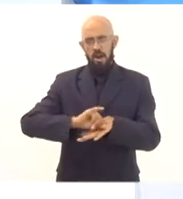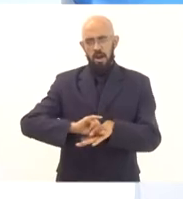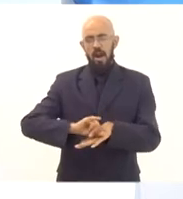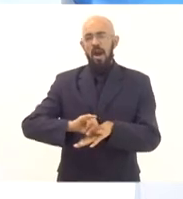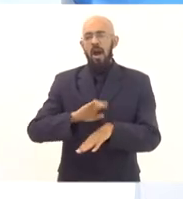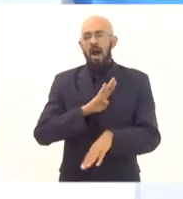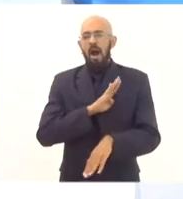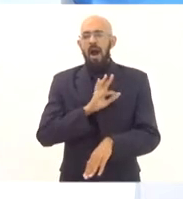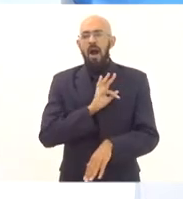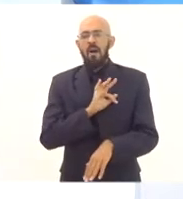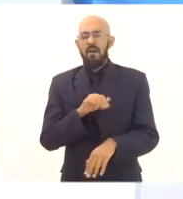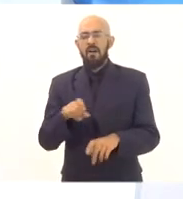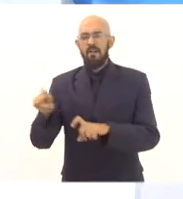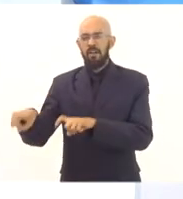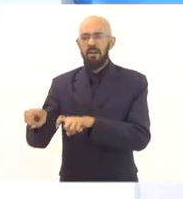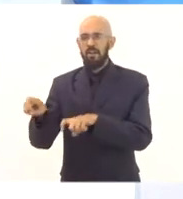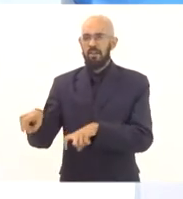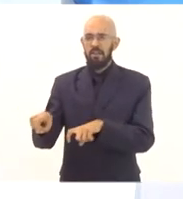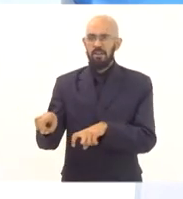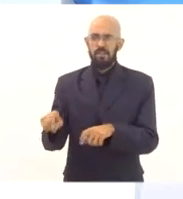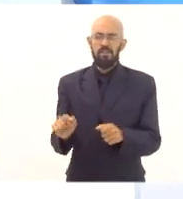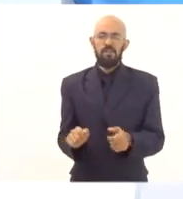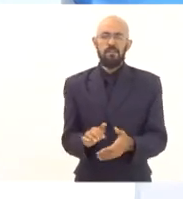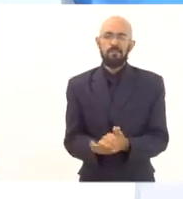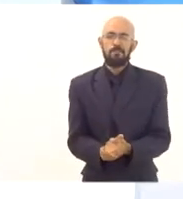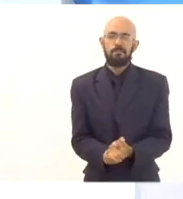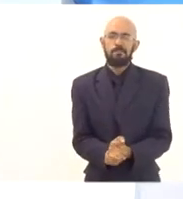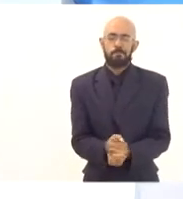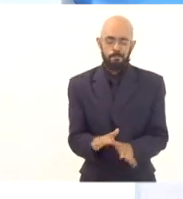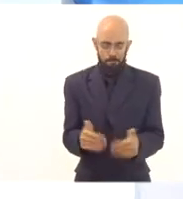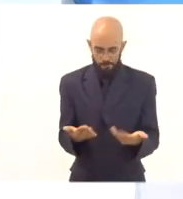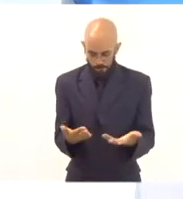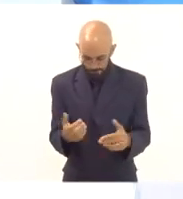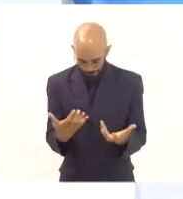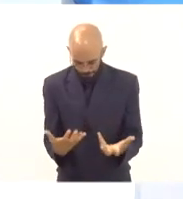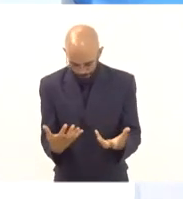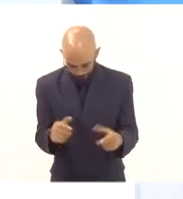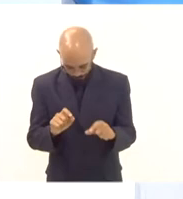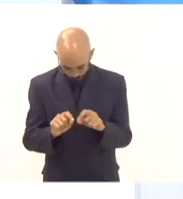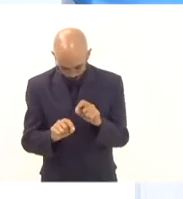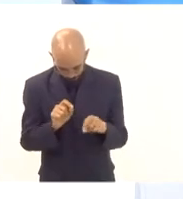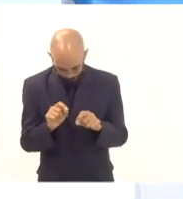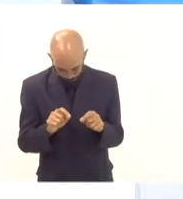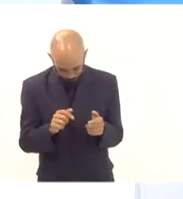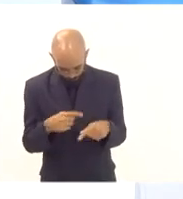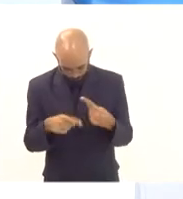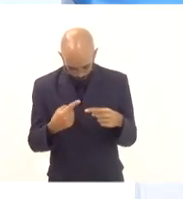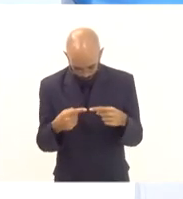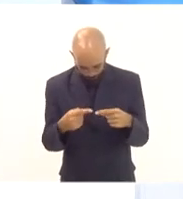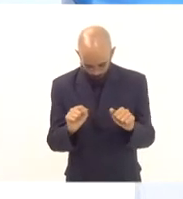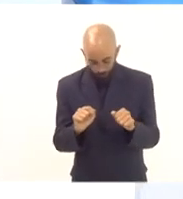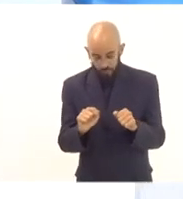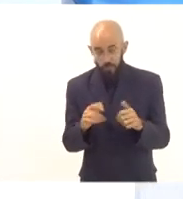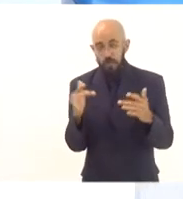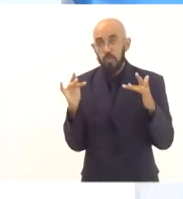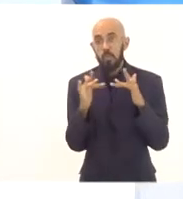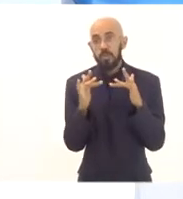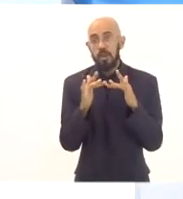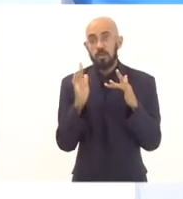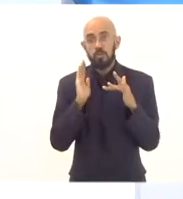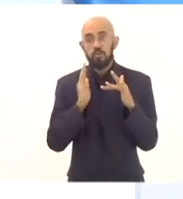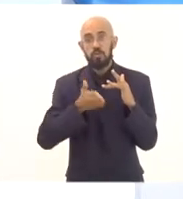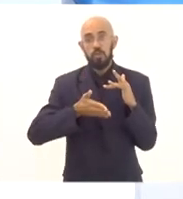Embaixada nas regiões do interior do Estado né Eu queria depois é ter um canal direto com